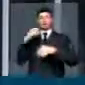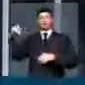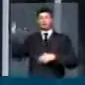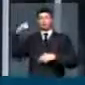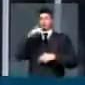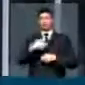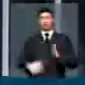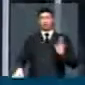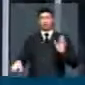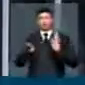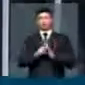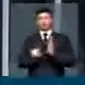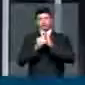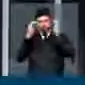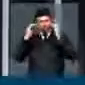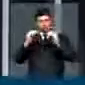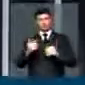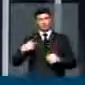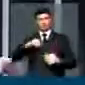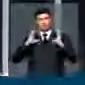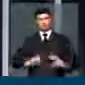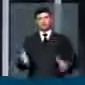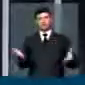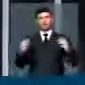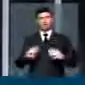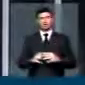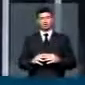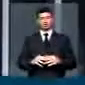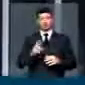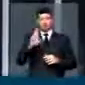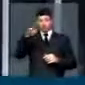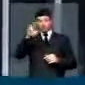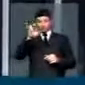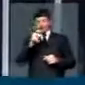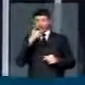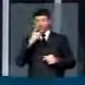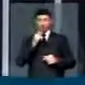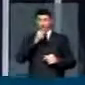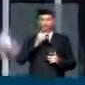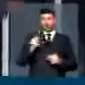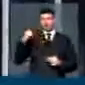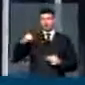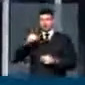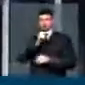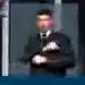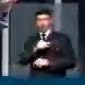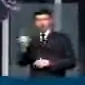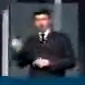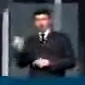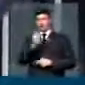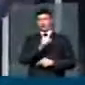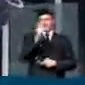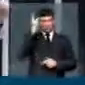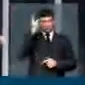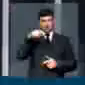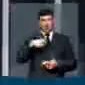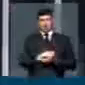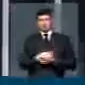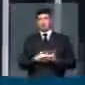que são total desrespeito com os nossos cidadãos. O Romário deu um exemplo que, para sair do Rio de Janeiro para São Paulo, você